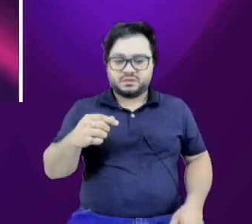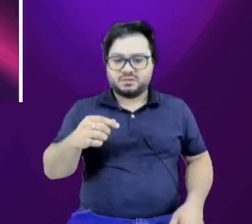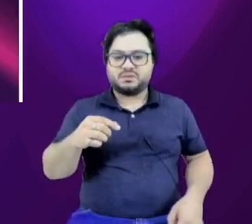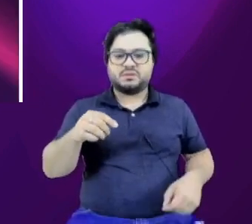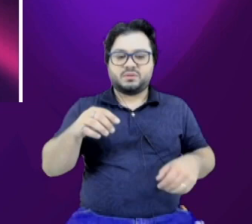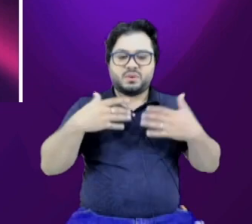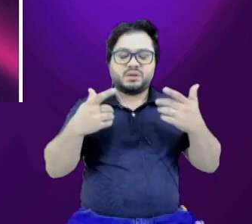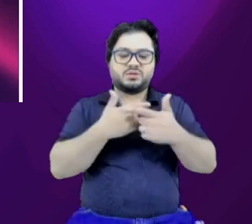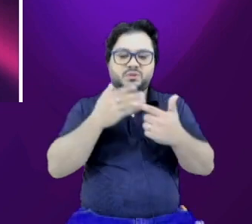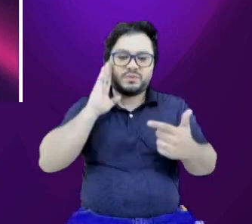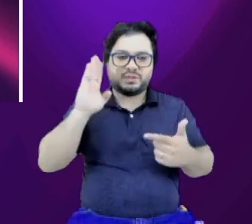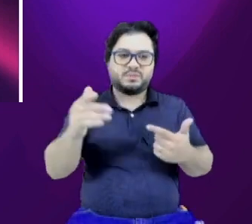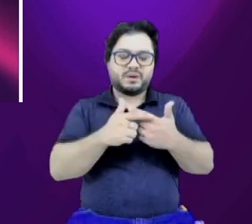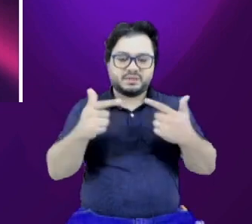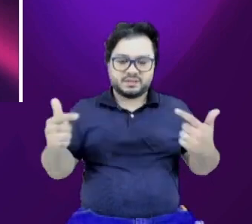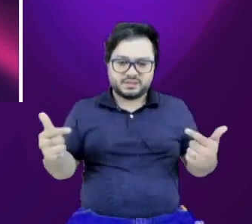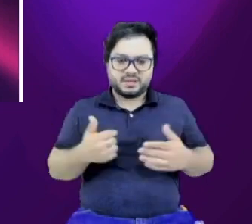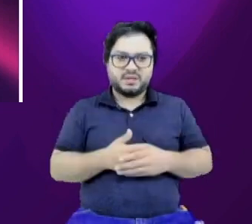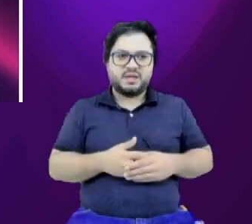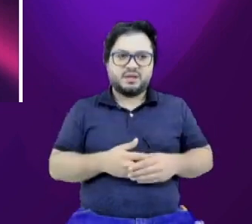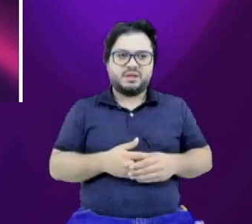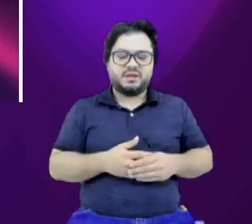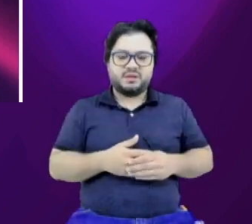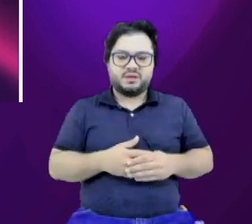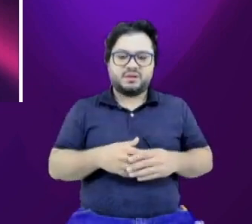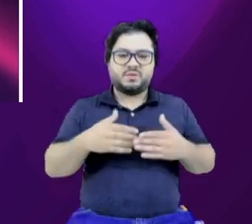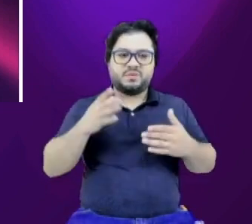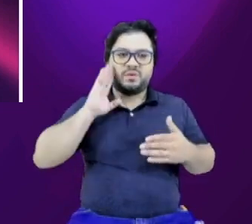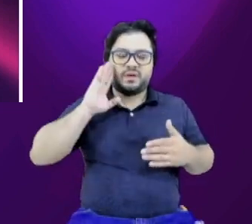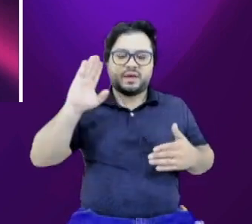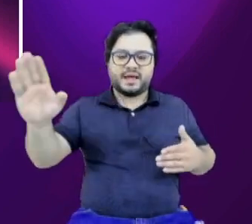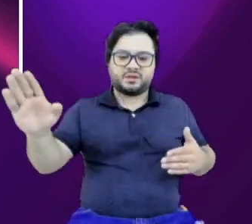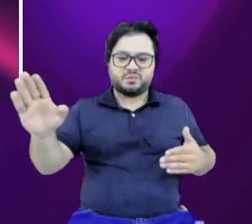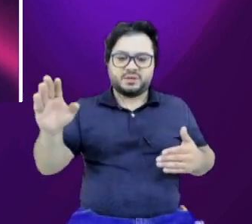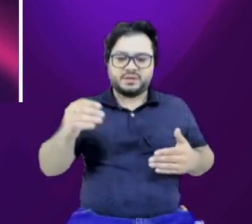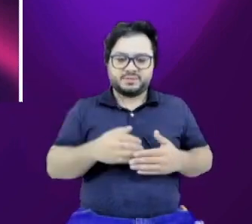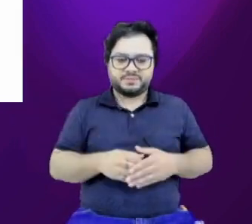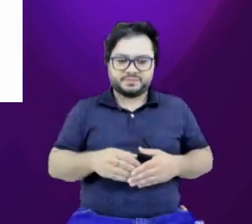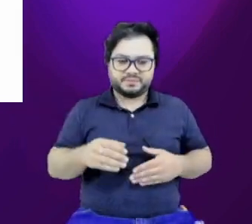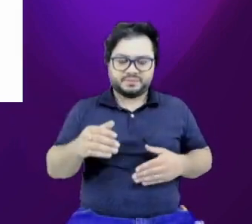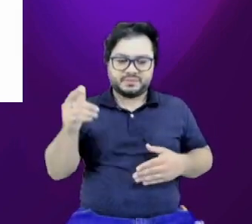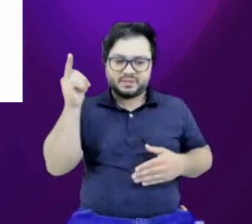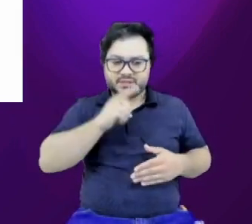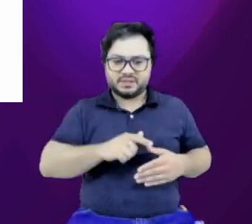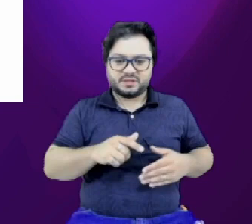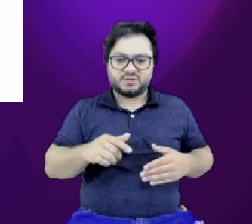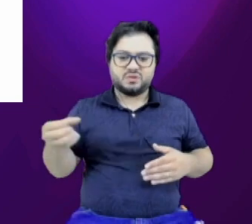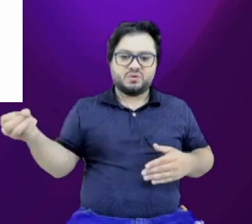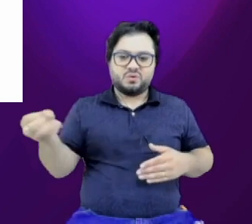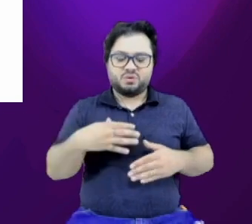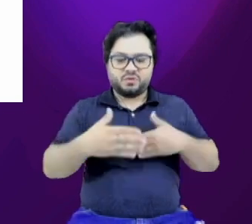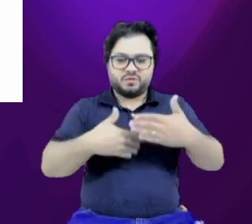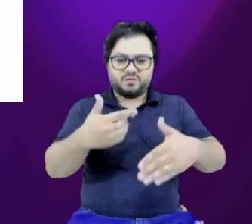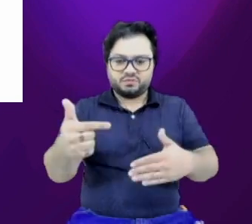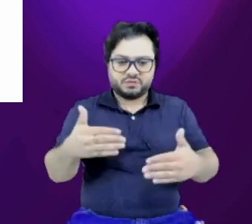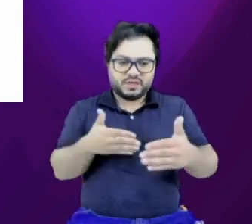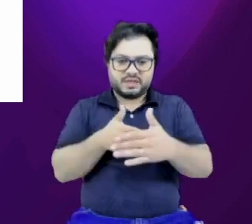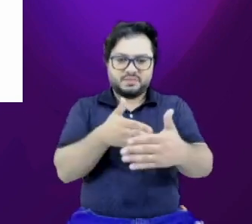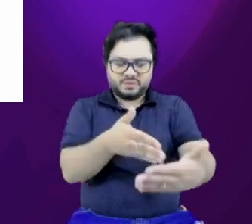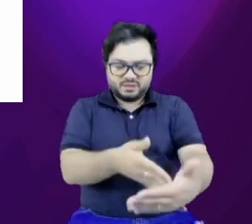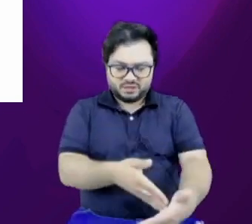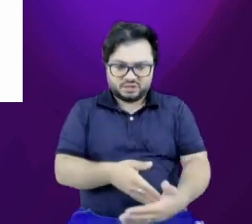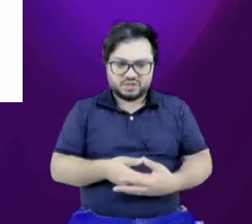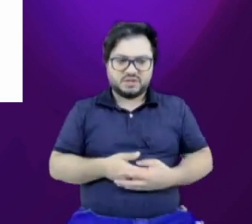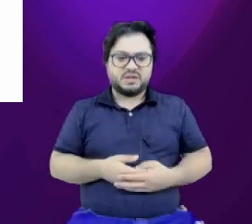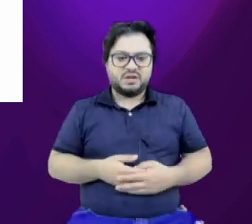principais ganhos, né, de tudo isso? Os principais ganhos são um novo fluxo sem limites geográficos,